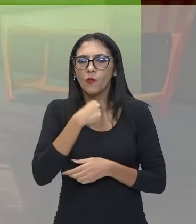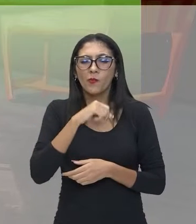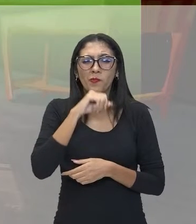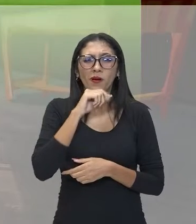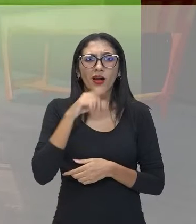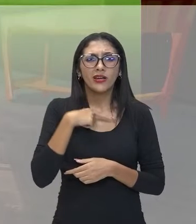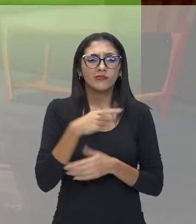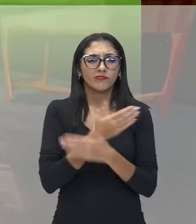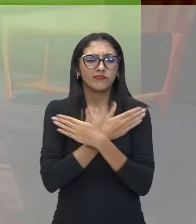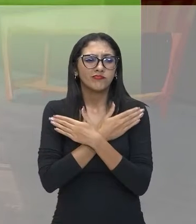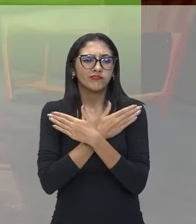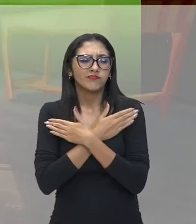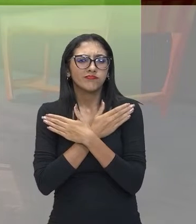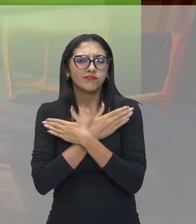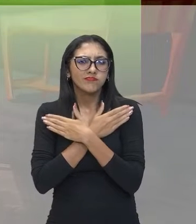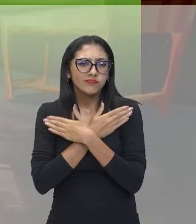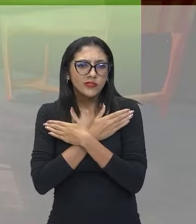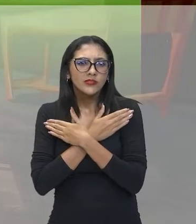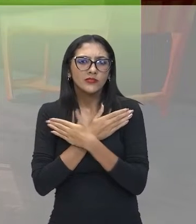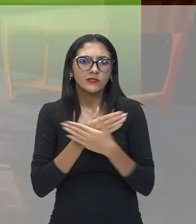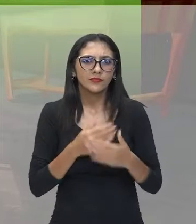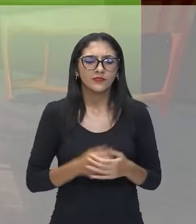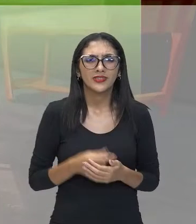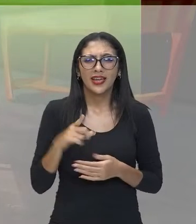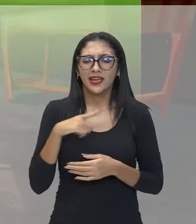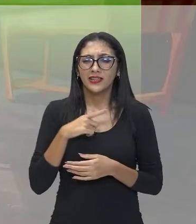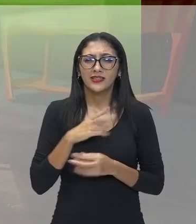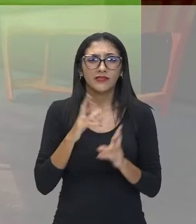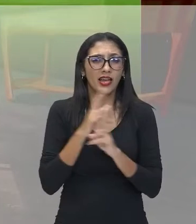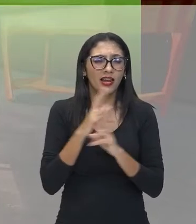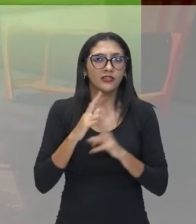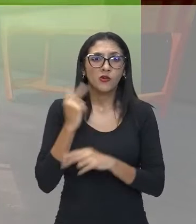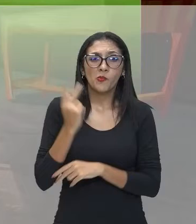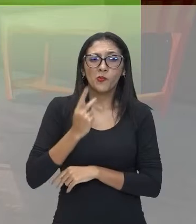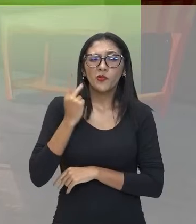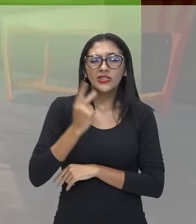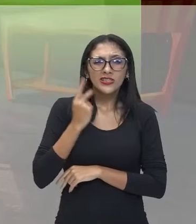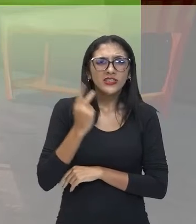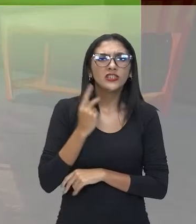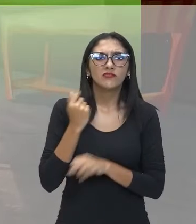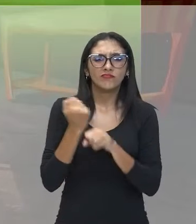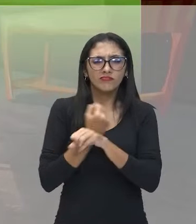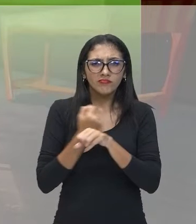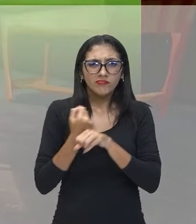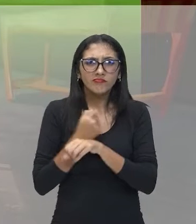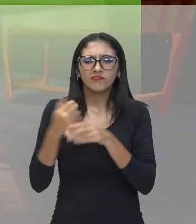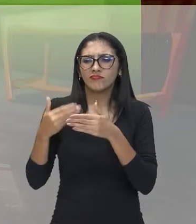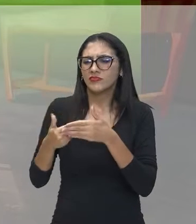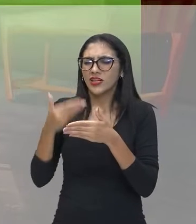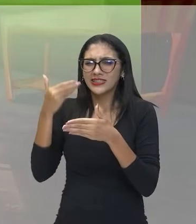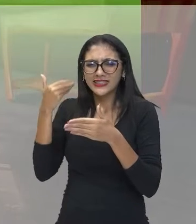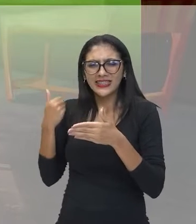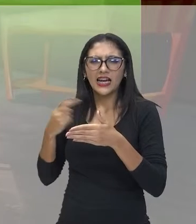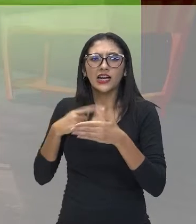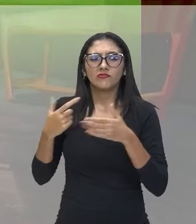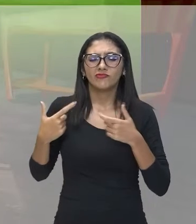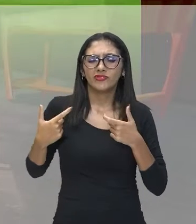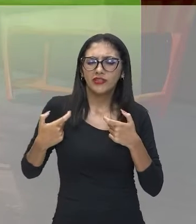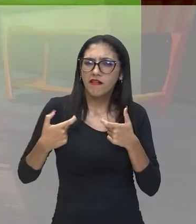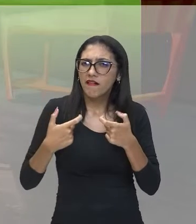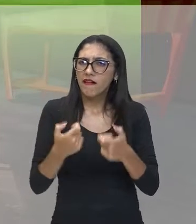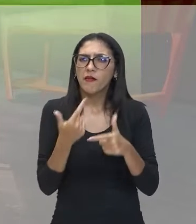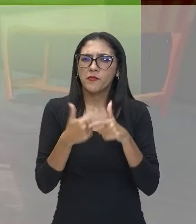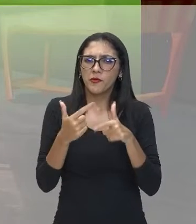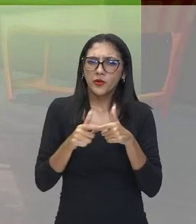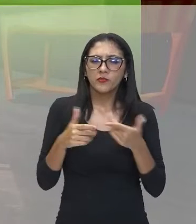abertamente em favor da independência da Polônia. A gente está falando de bastante tempo atrás, né, muitas guerras e tudo mais, né? Então, o